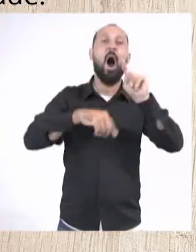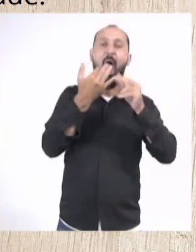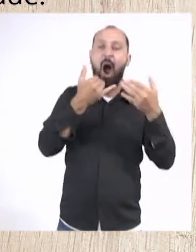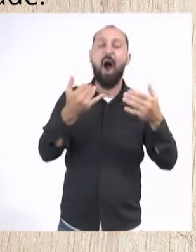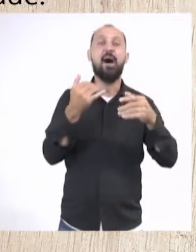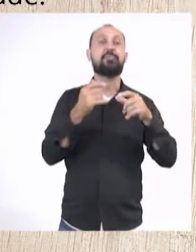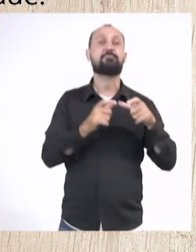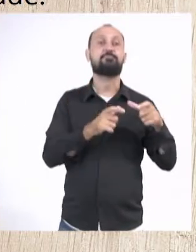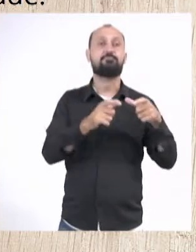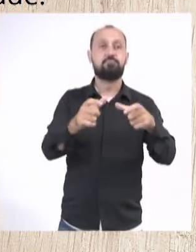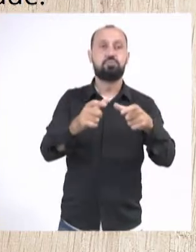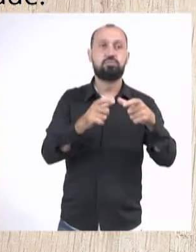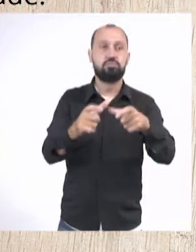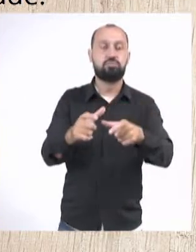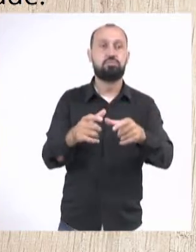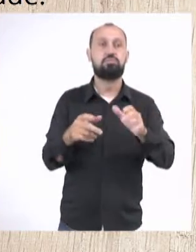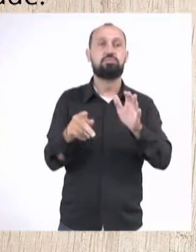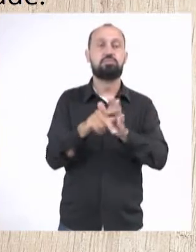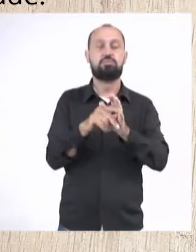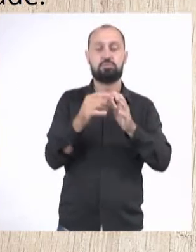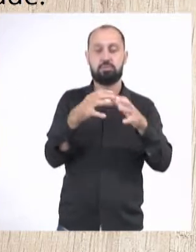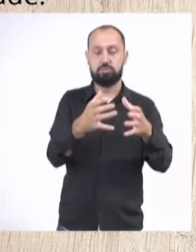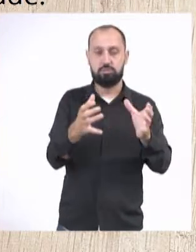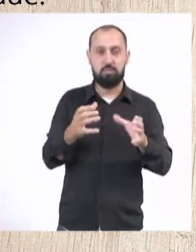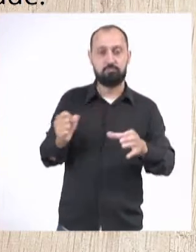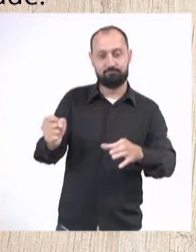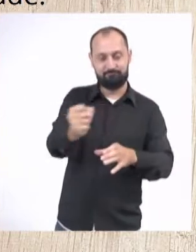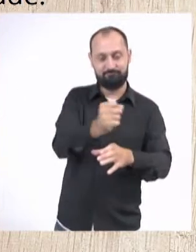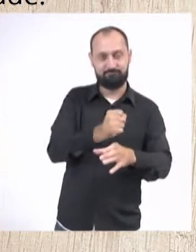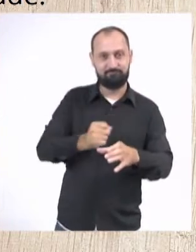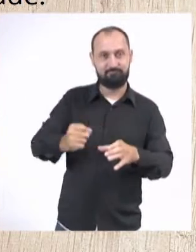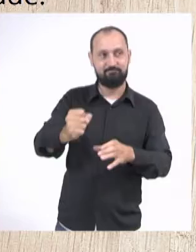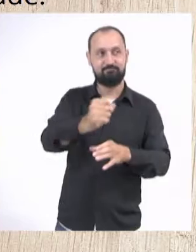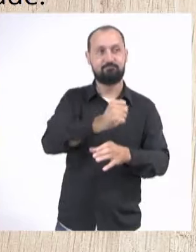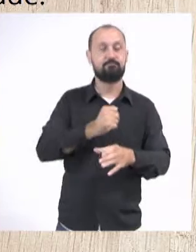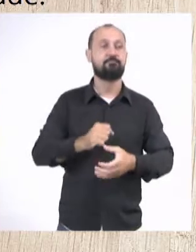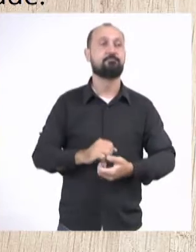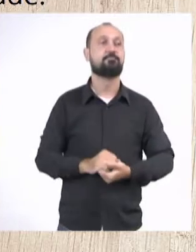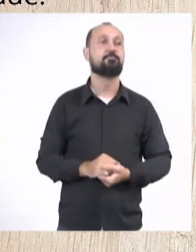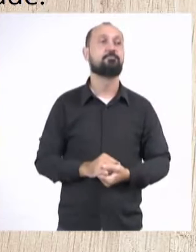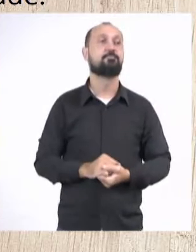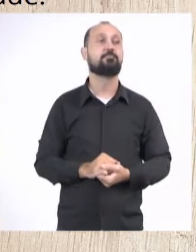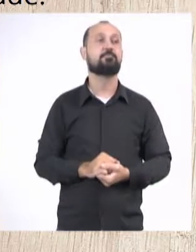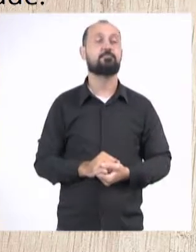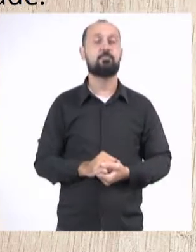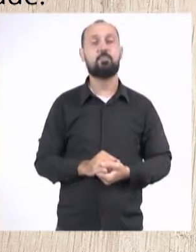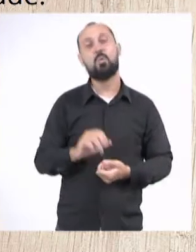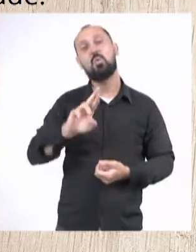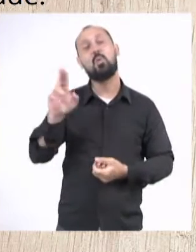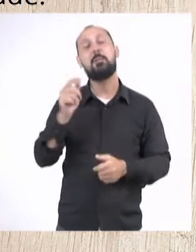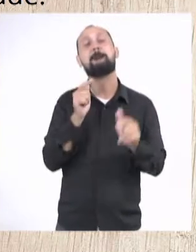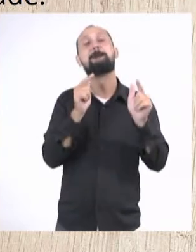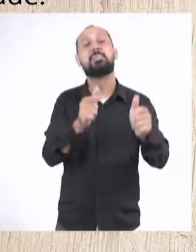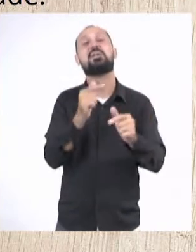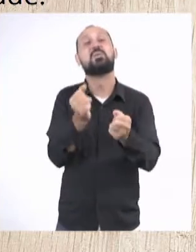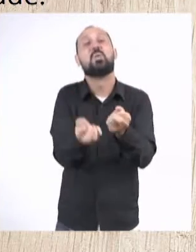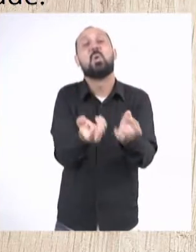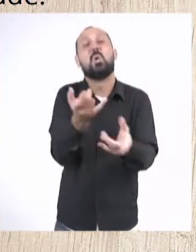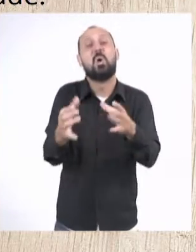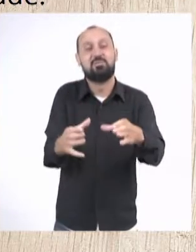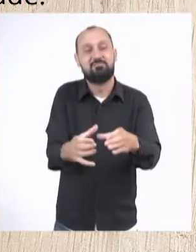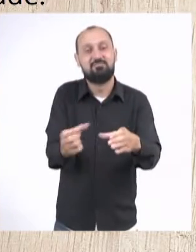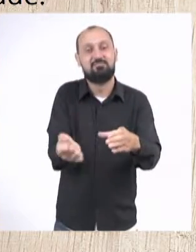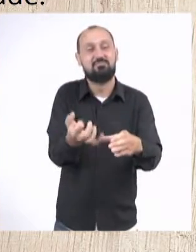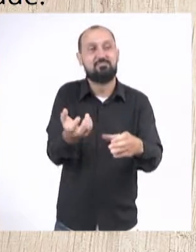de refeições em embalagens do tipo Marmitex, que aqui no Rio Grande do Norte nós chamamos de quentinha, para o consumo fora